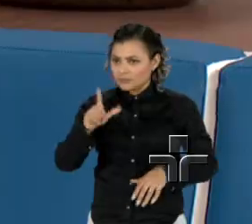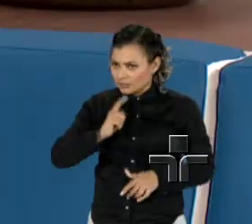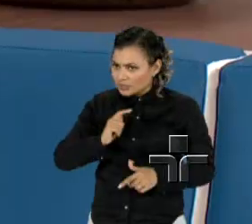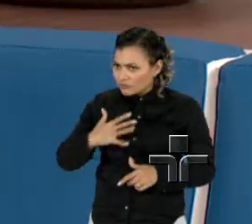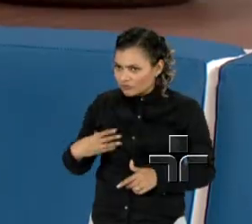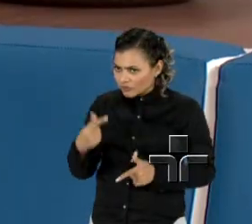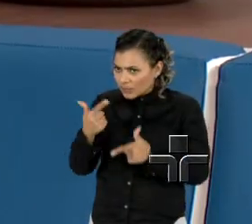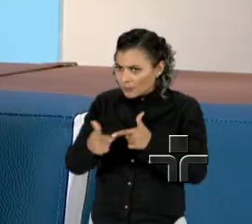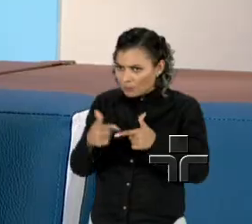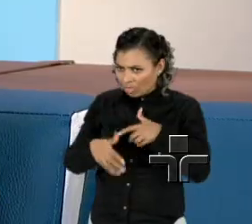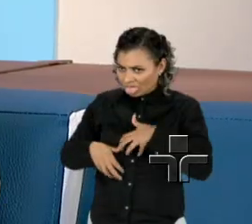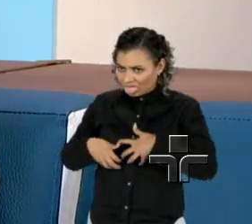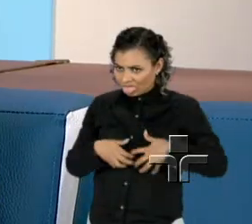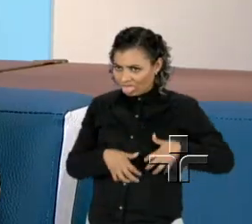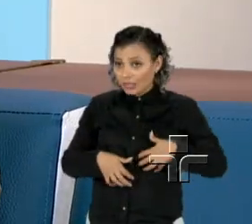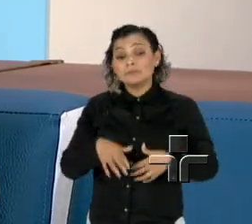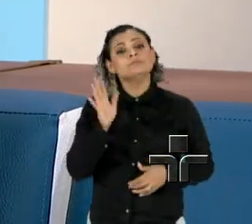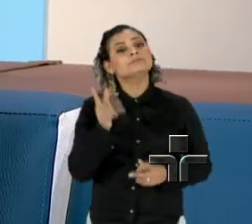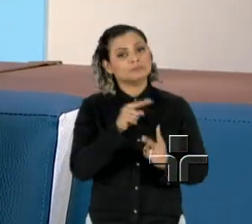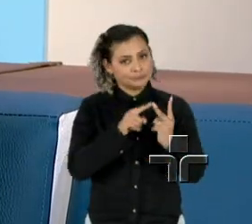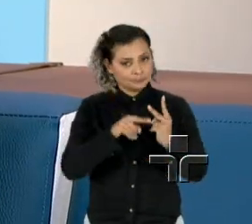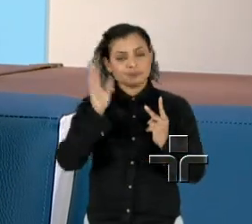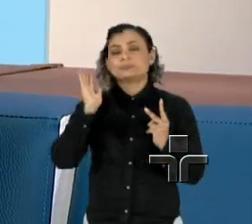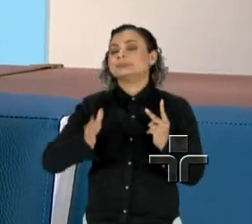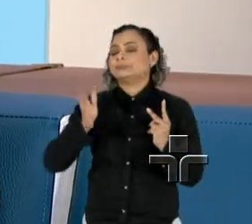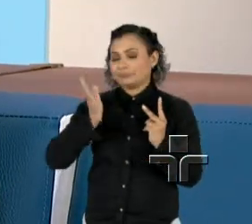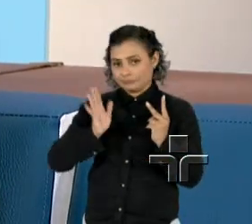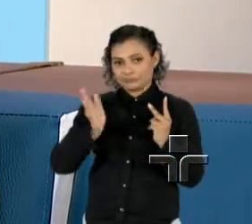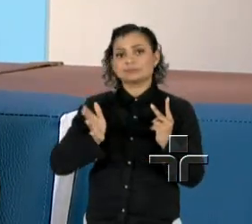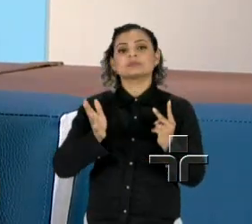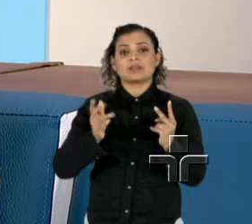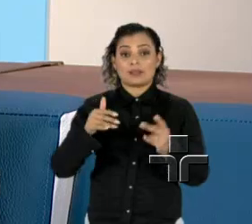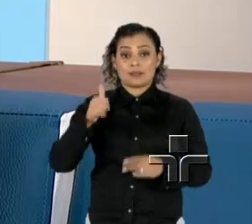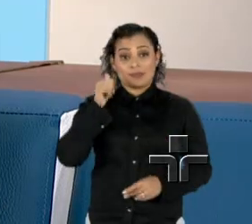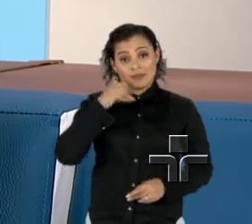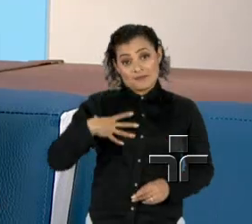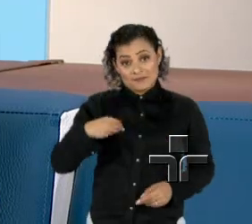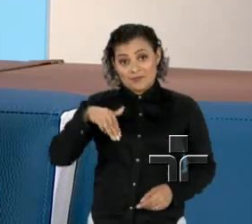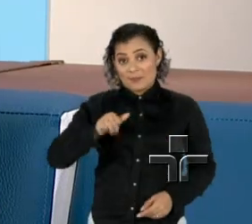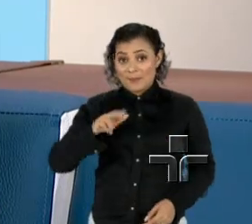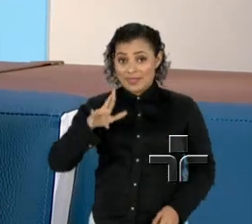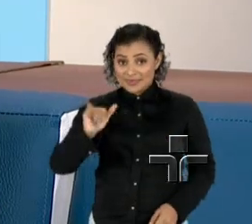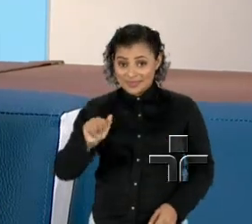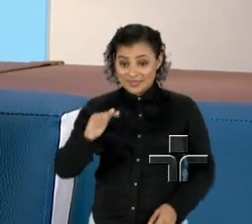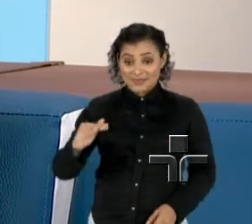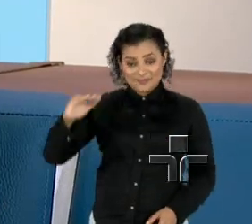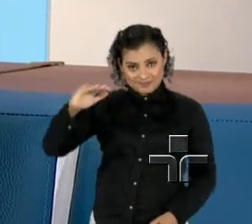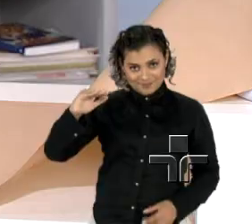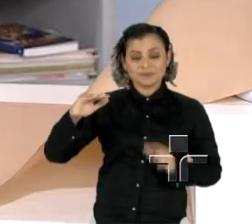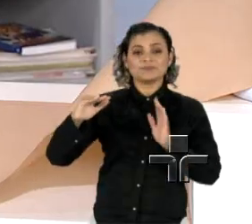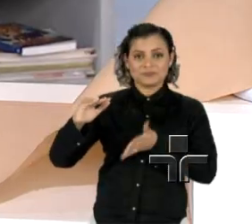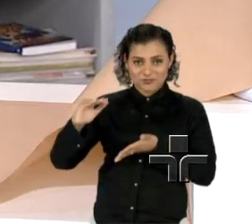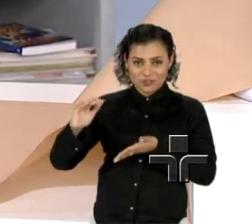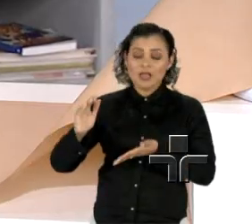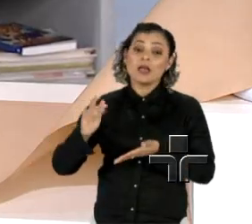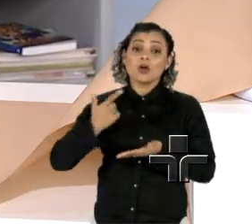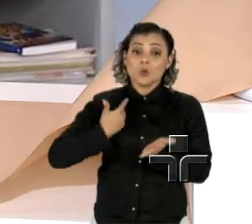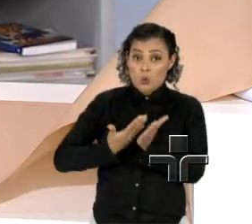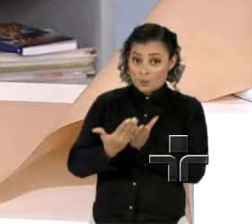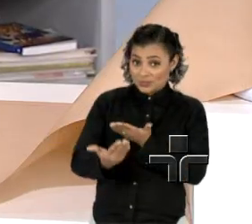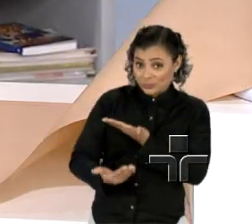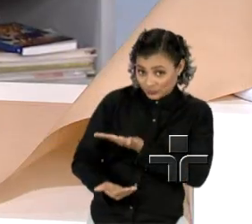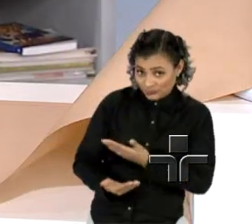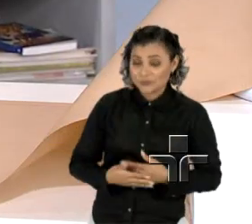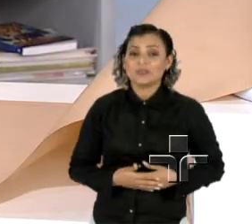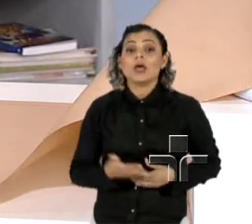intestinal, Tônia? Olha, as duas. Júlia? A minha mais velha, a Maria Fernanda, ela, no começo, ela